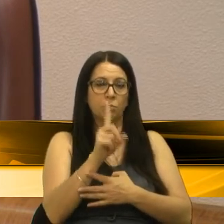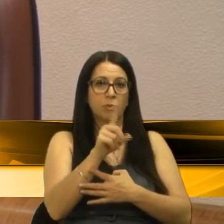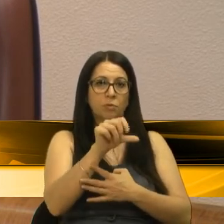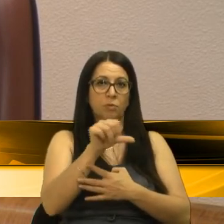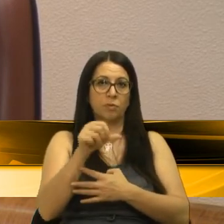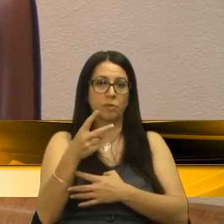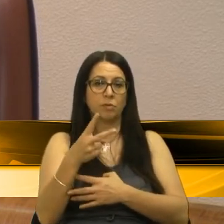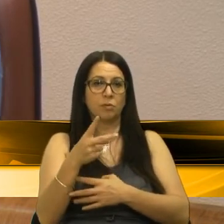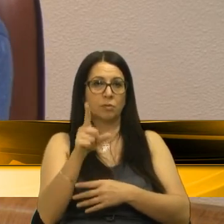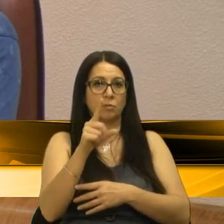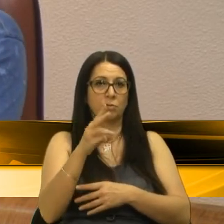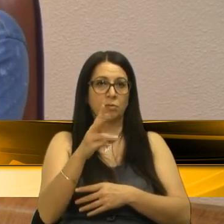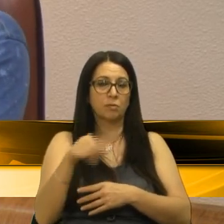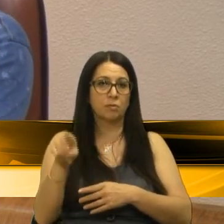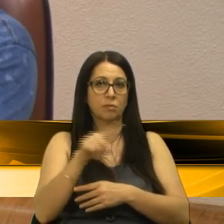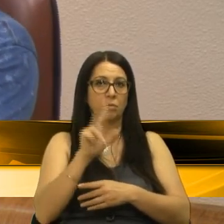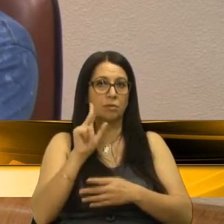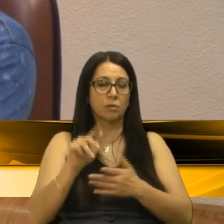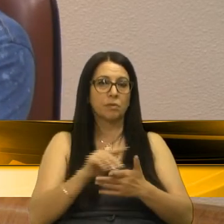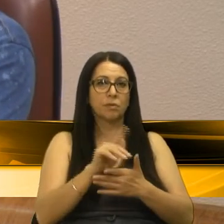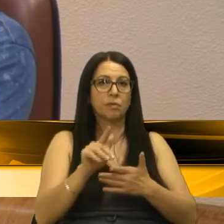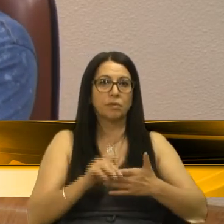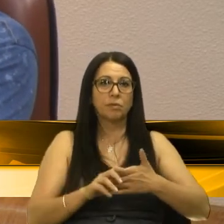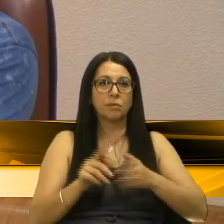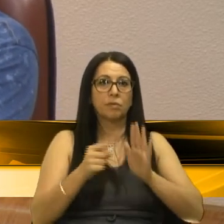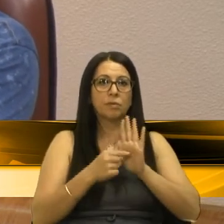11.228/1992 e do anexo 13º, decreto número